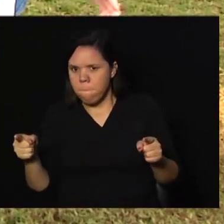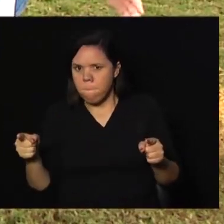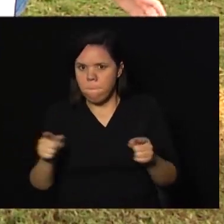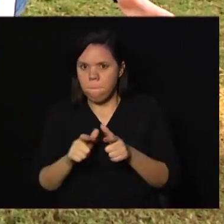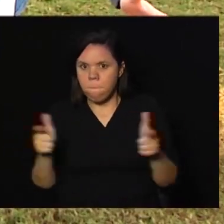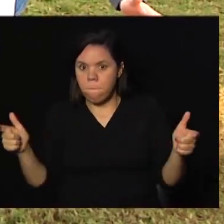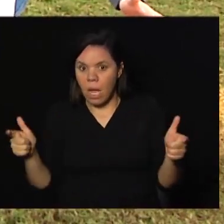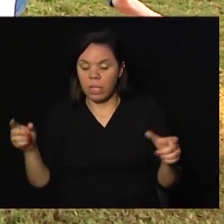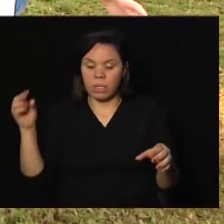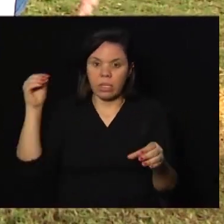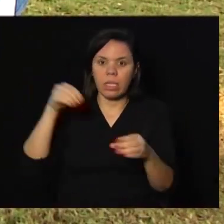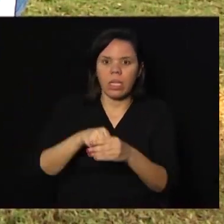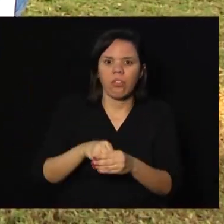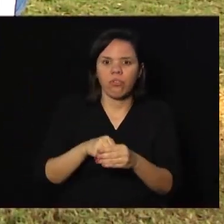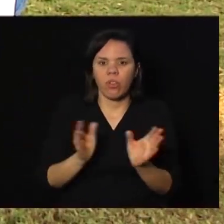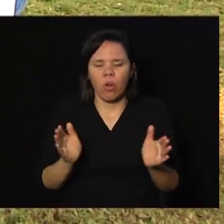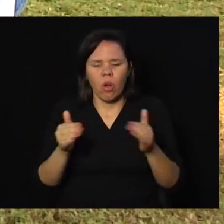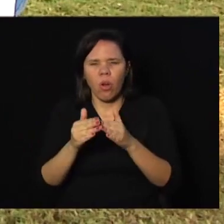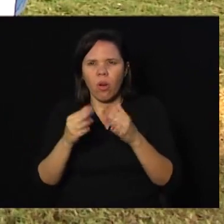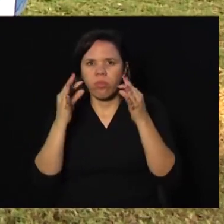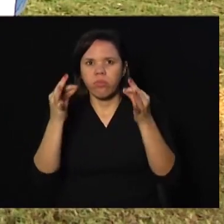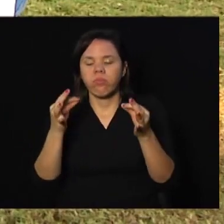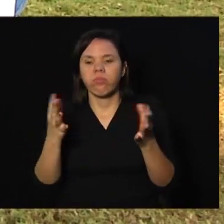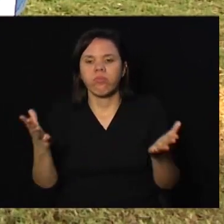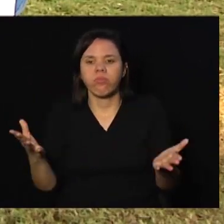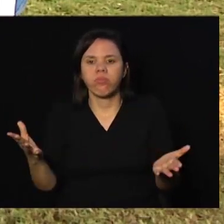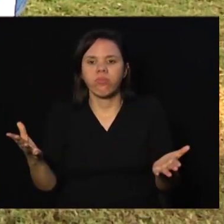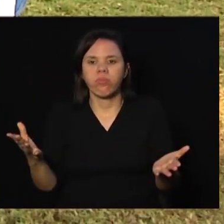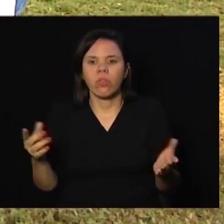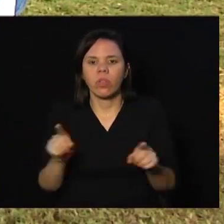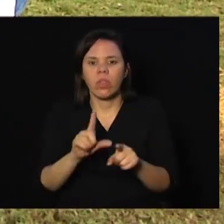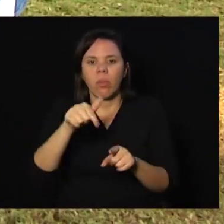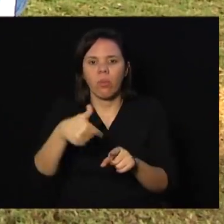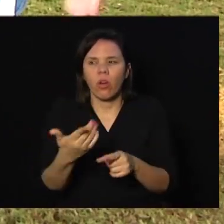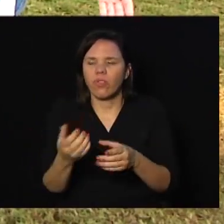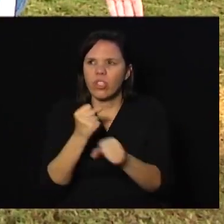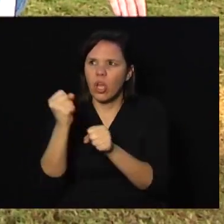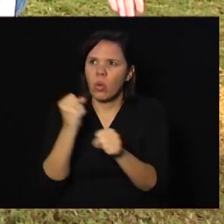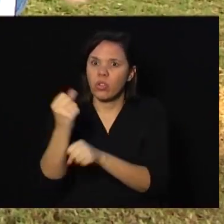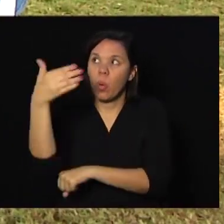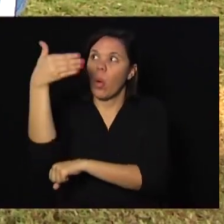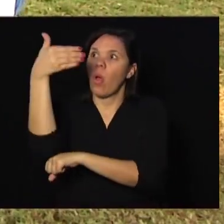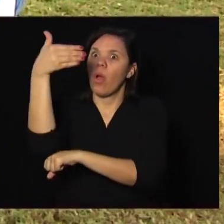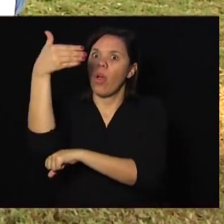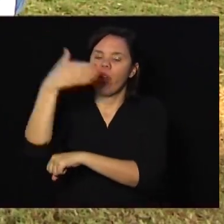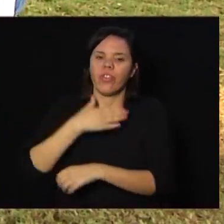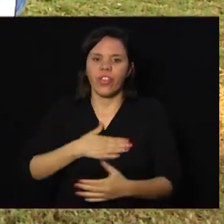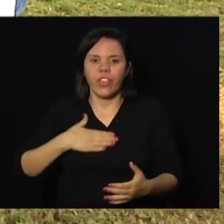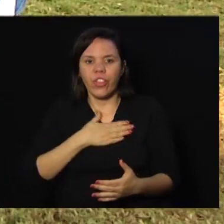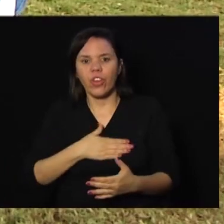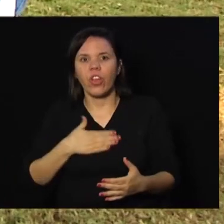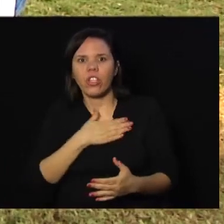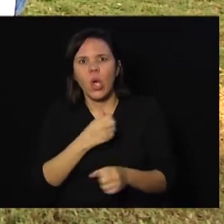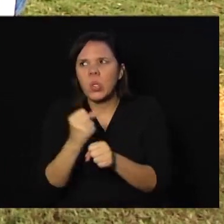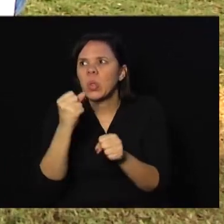hotel em concentração. Aí você para de jogar bola e constrói um hotel. Você gostou tanto assim de hotel? Você ficou tanto tempo e